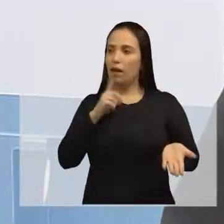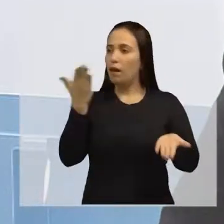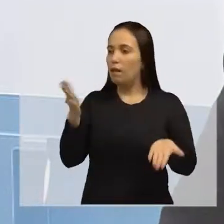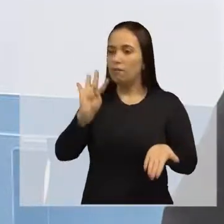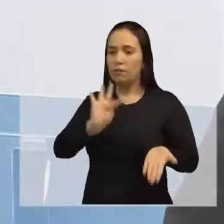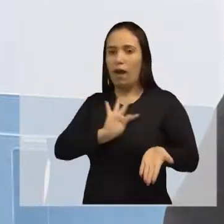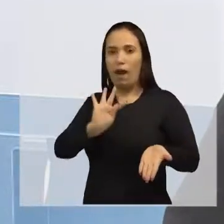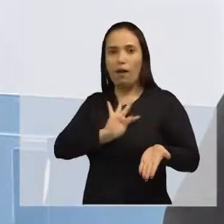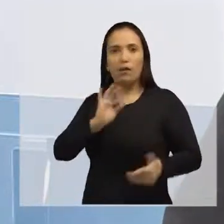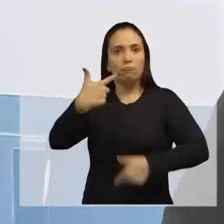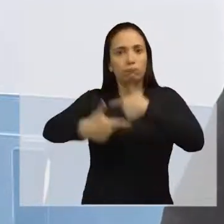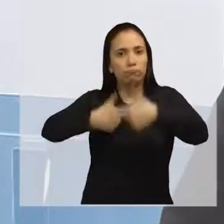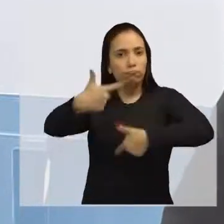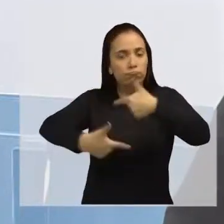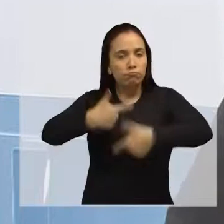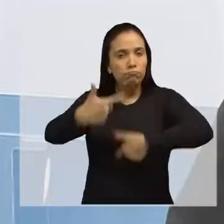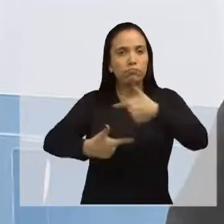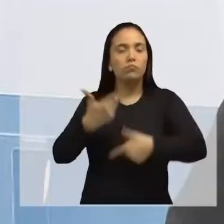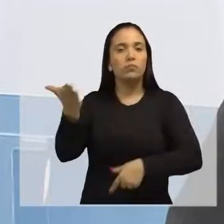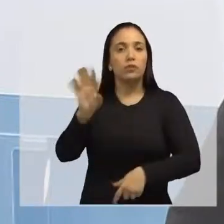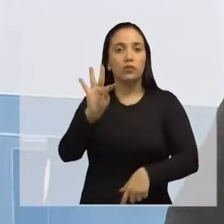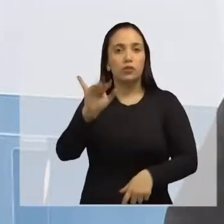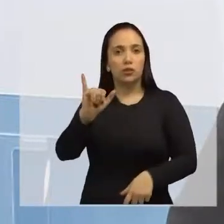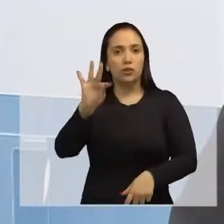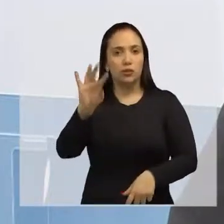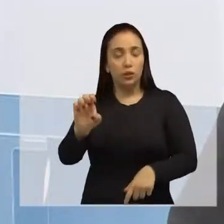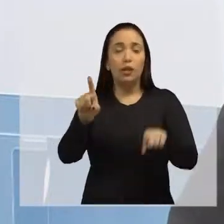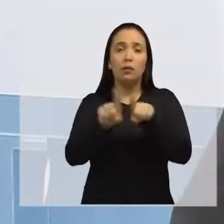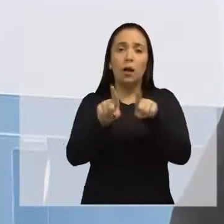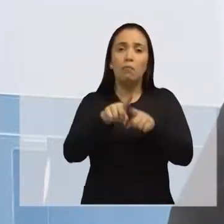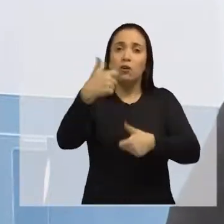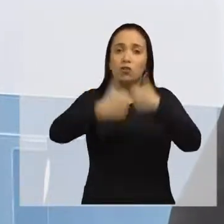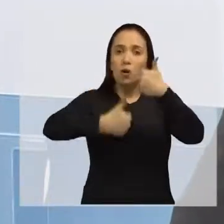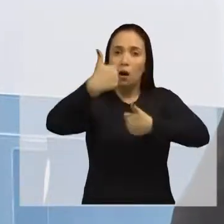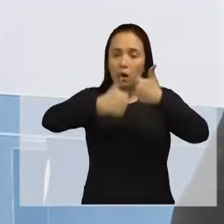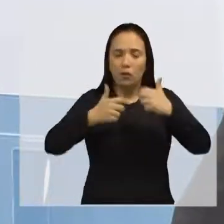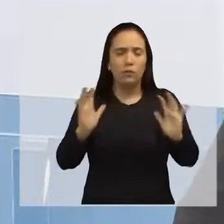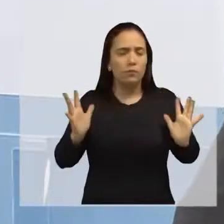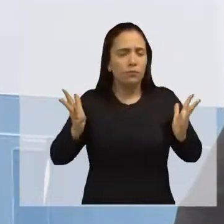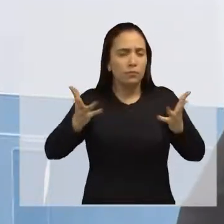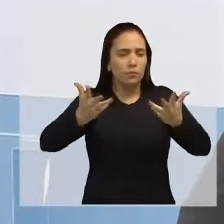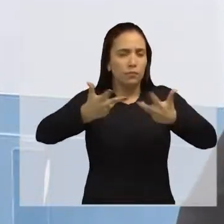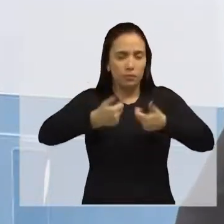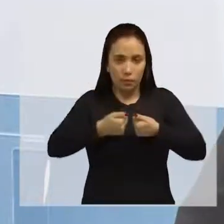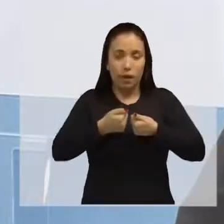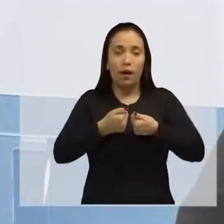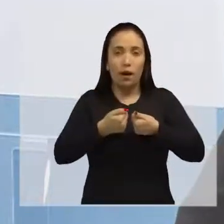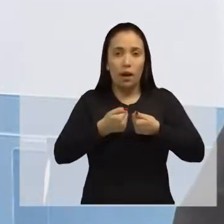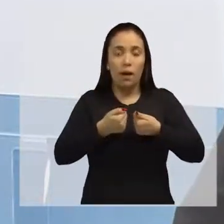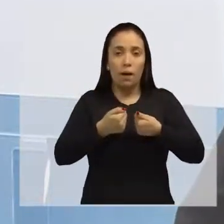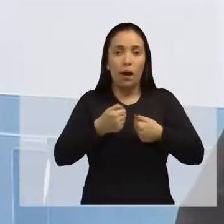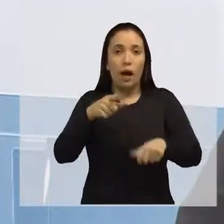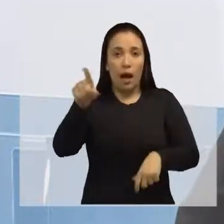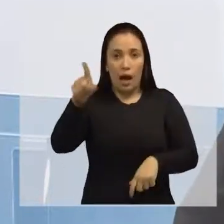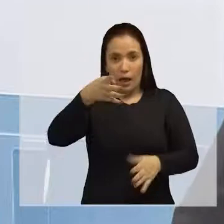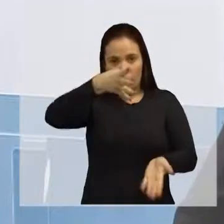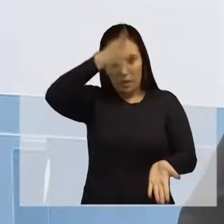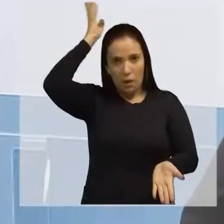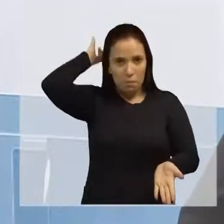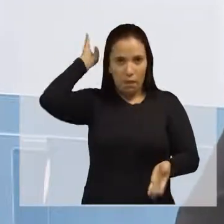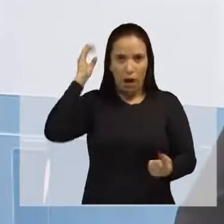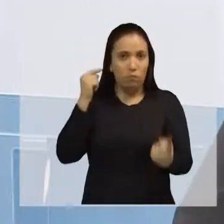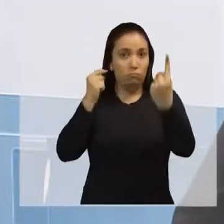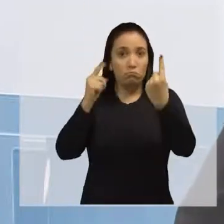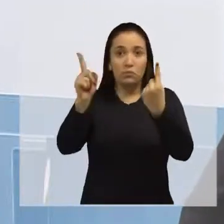muito competente, que é o Tite, e tem jogadores espetaculares. Não é. Essa história que o Brasil depende do Neymar é papo furado. O Brasil tem um Gabriel